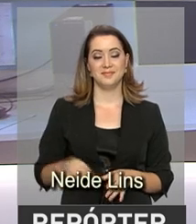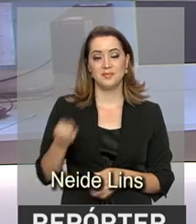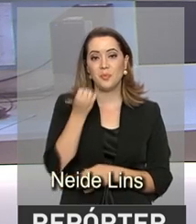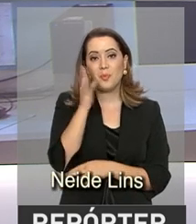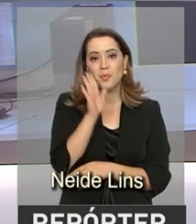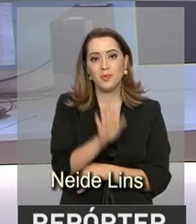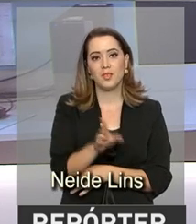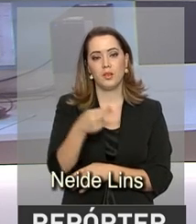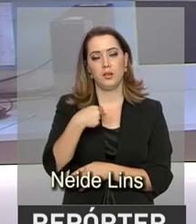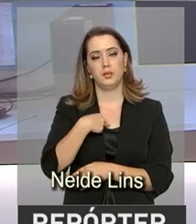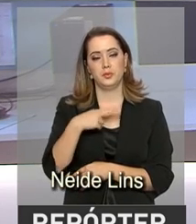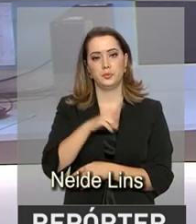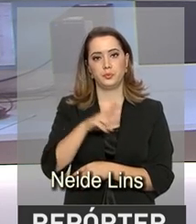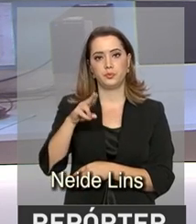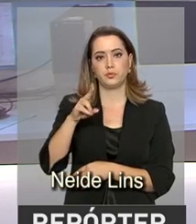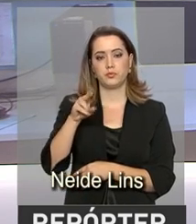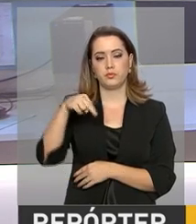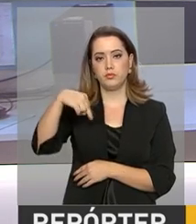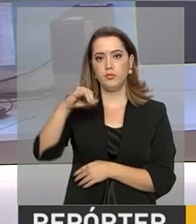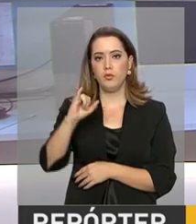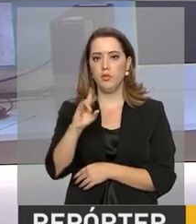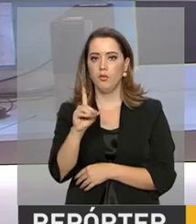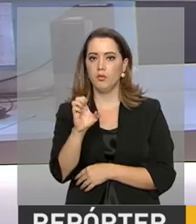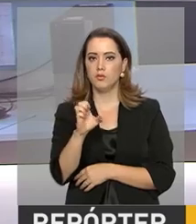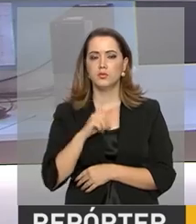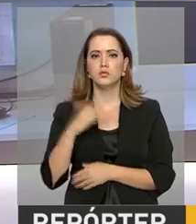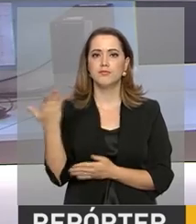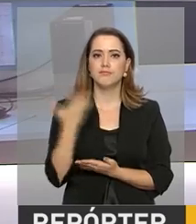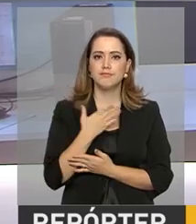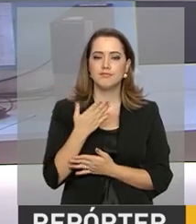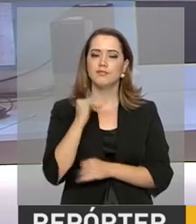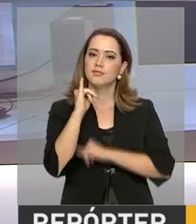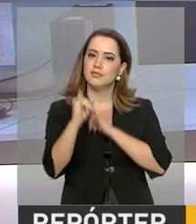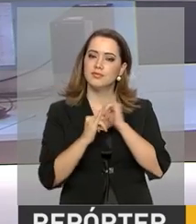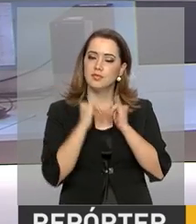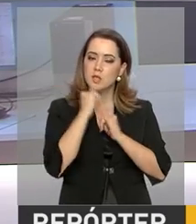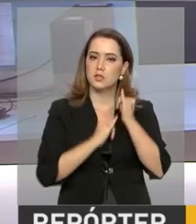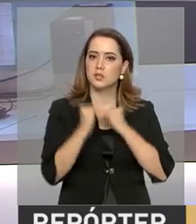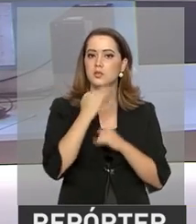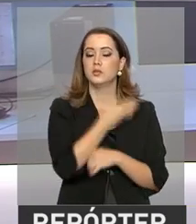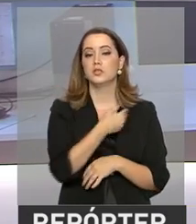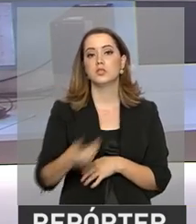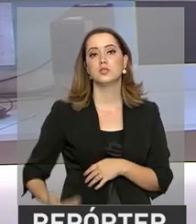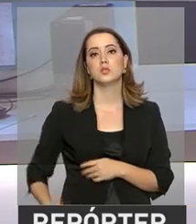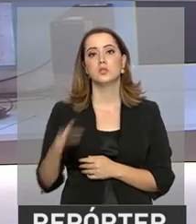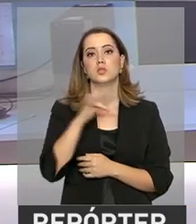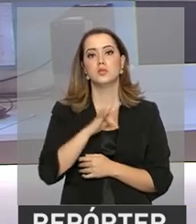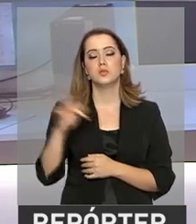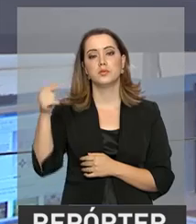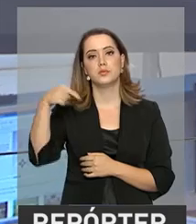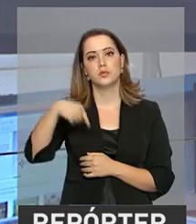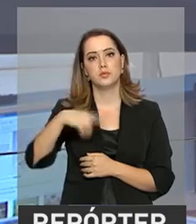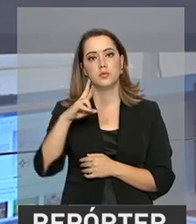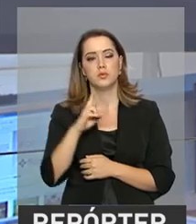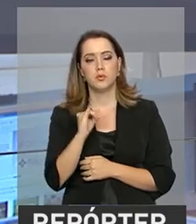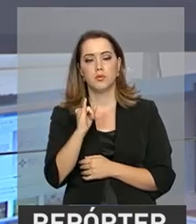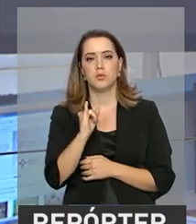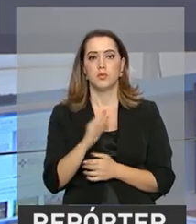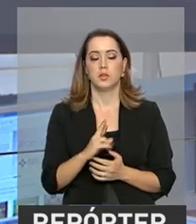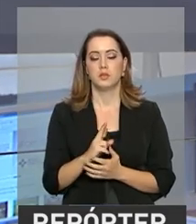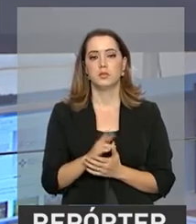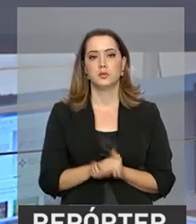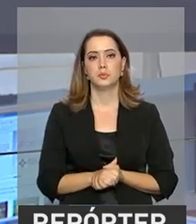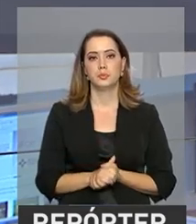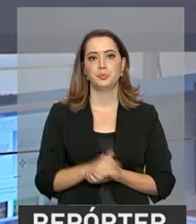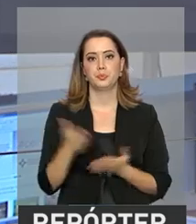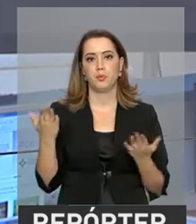Boa tarde eu sou José Luiz filho e a partir de agora trago para você as notícias do governo federal aqui no Repórter NBR 11